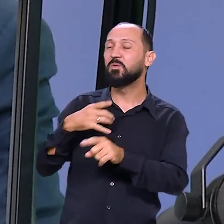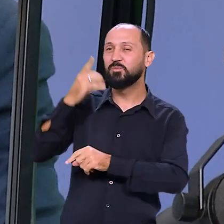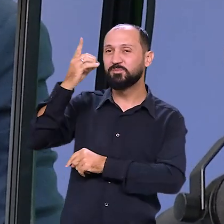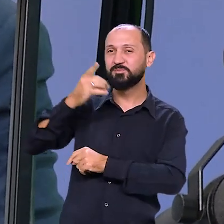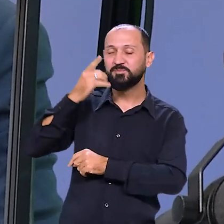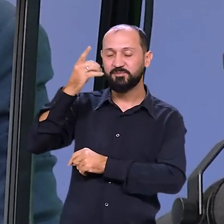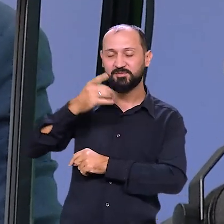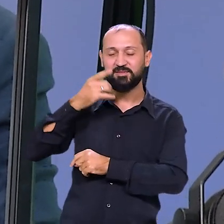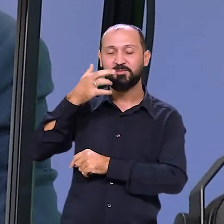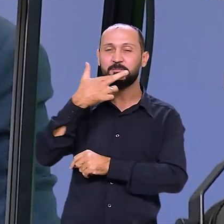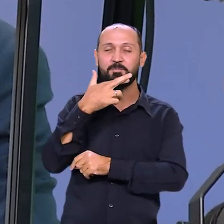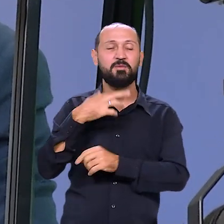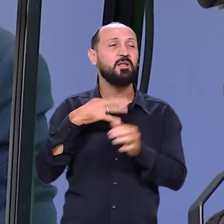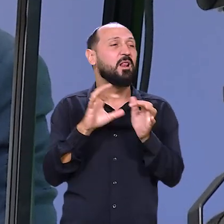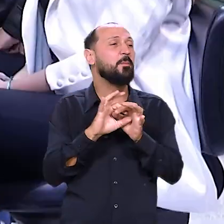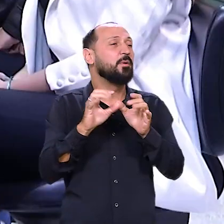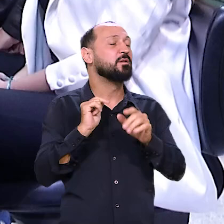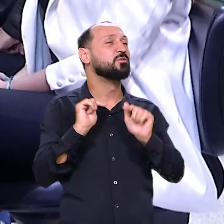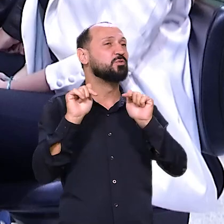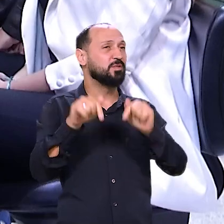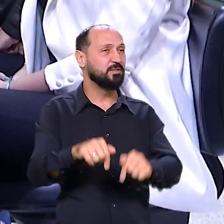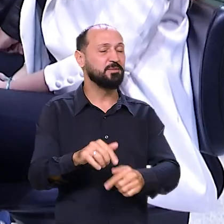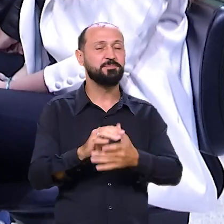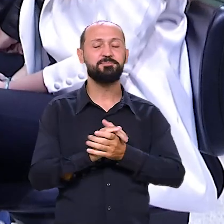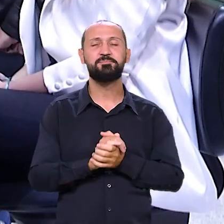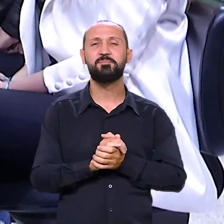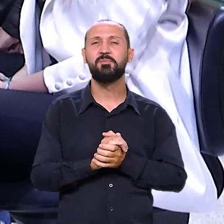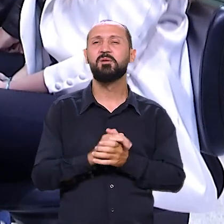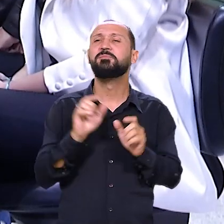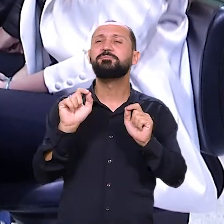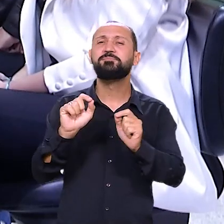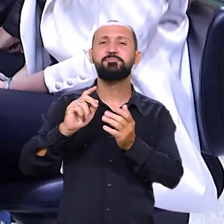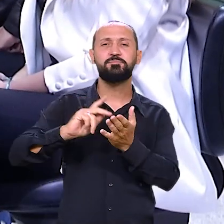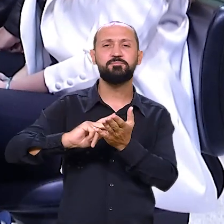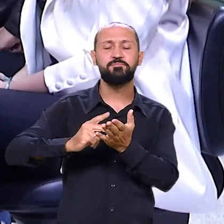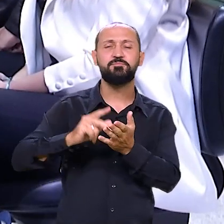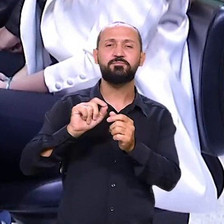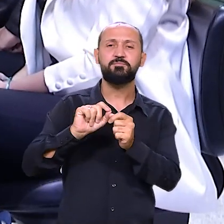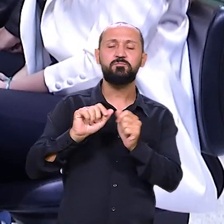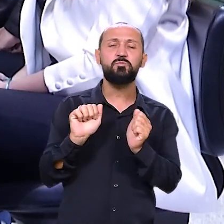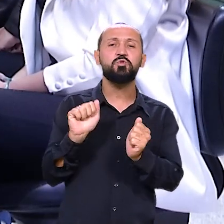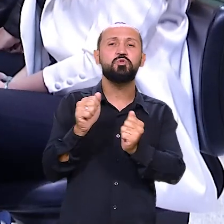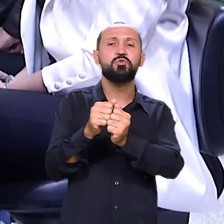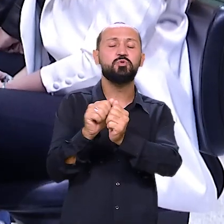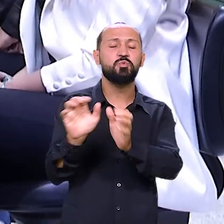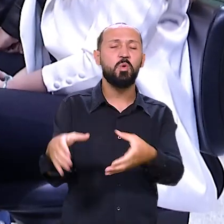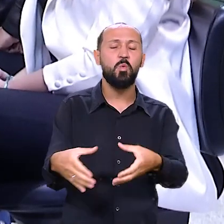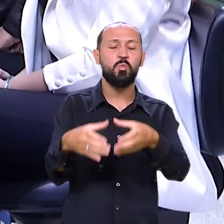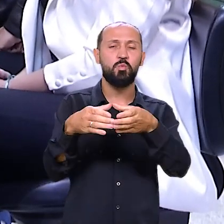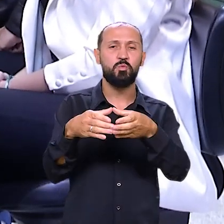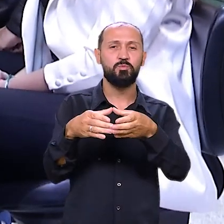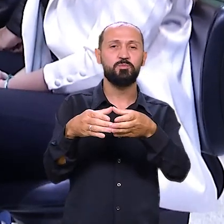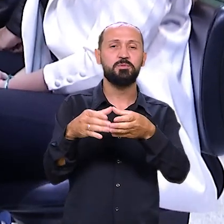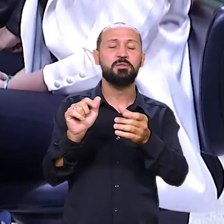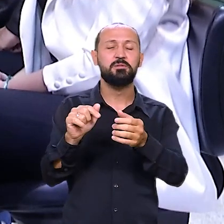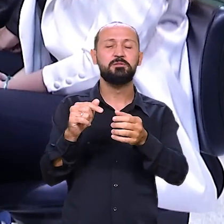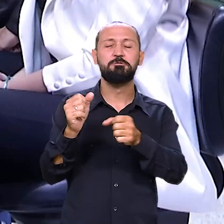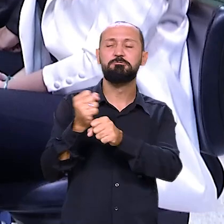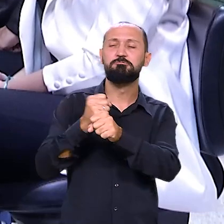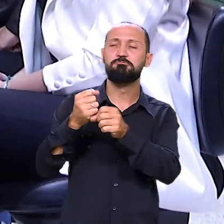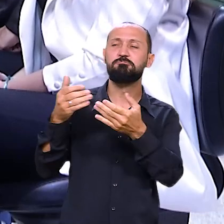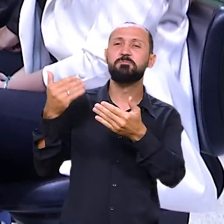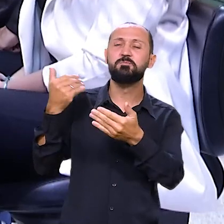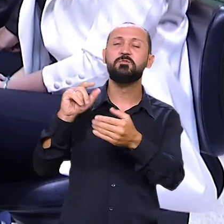deputado Renato também por estar proporcionando estar aqui. E, Paulo, o que o sindicato tem feito aí junto à frente, né,